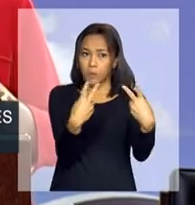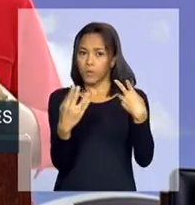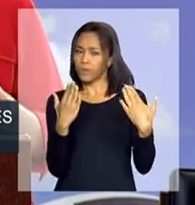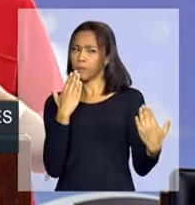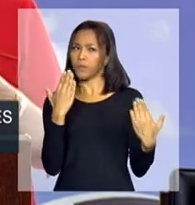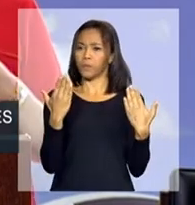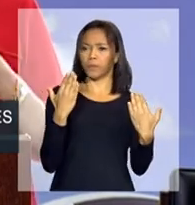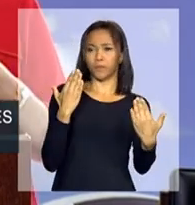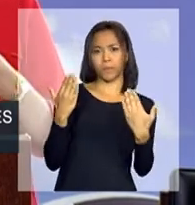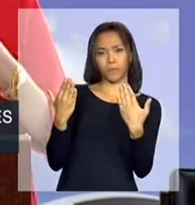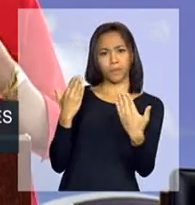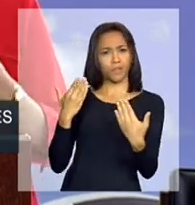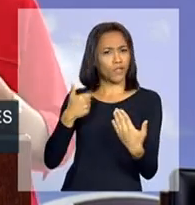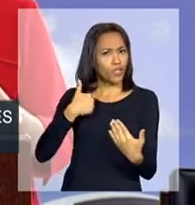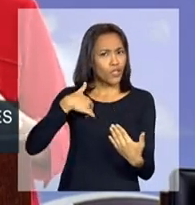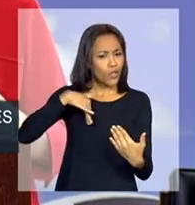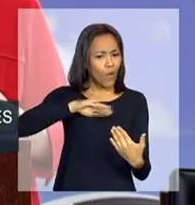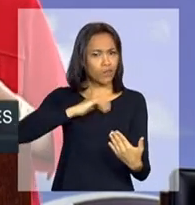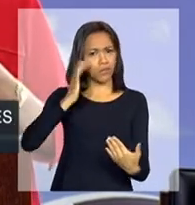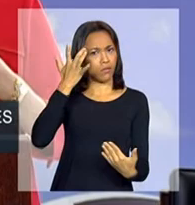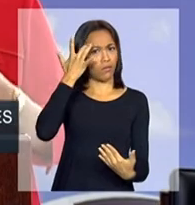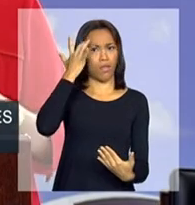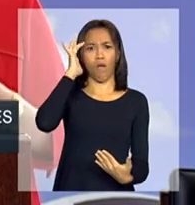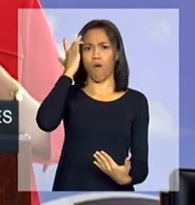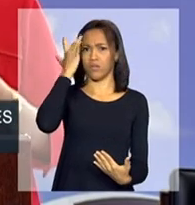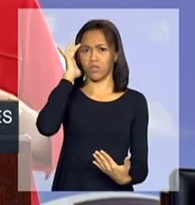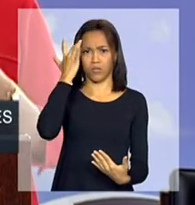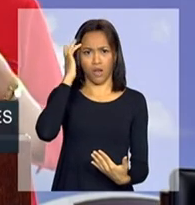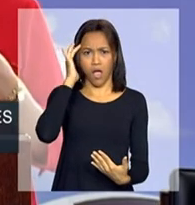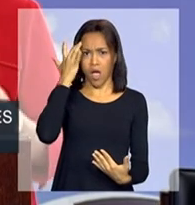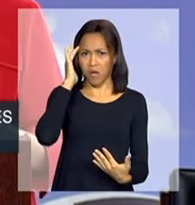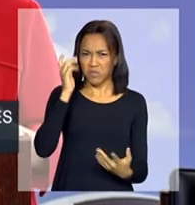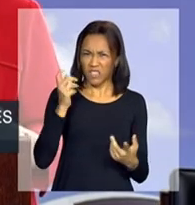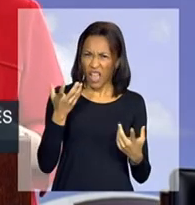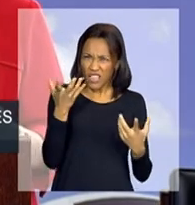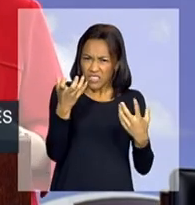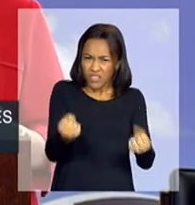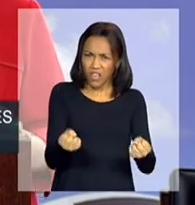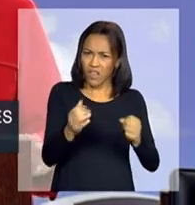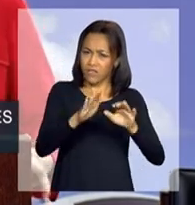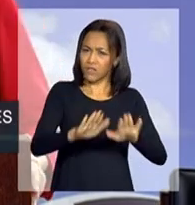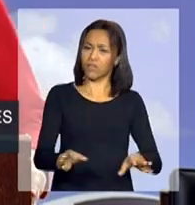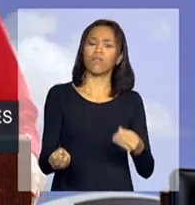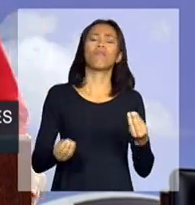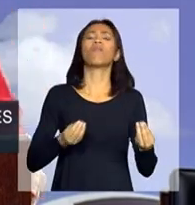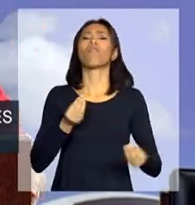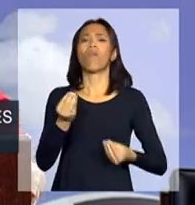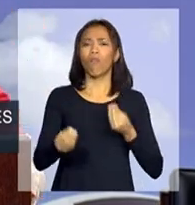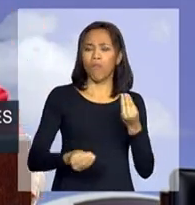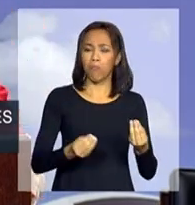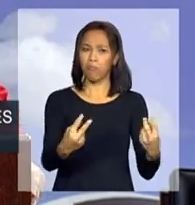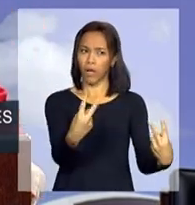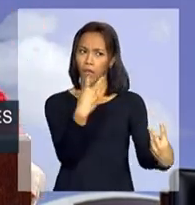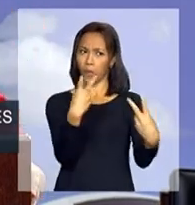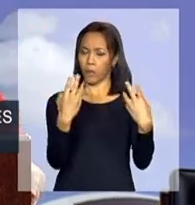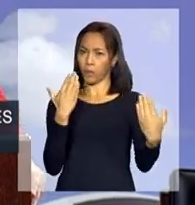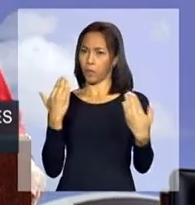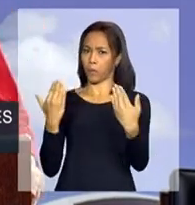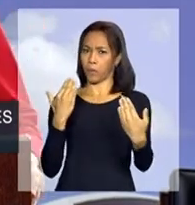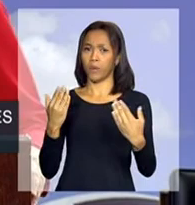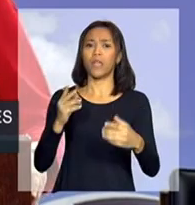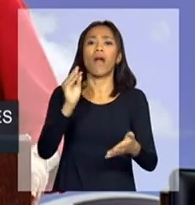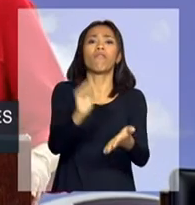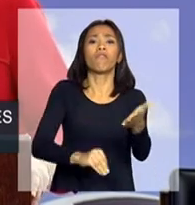desconfiados que nós não achamos que podem ser admitidos de um lado e de outro a